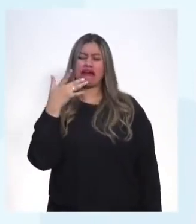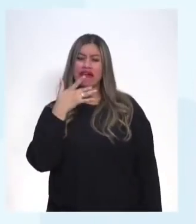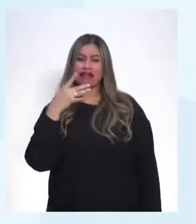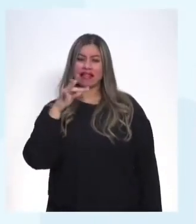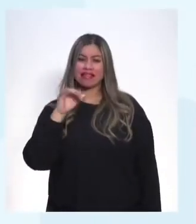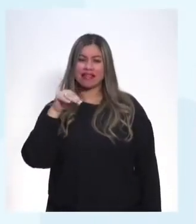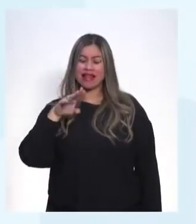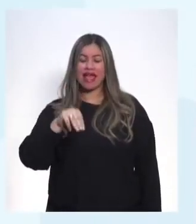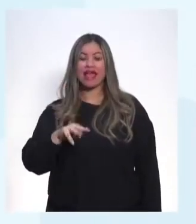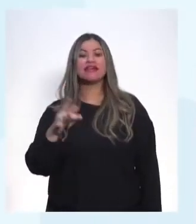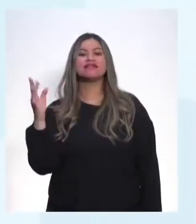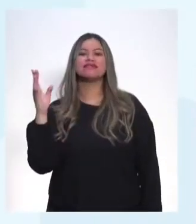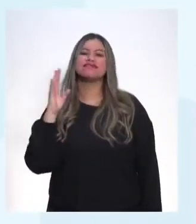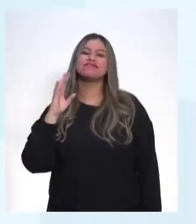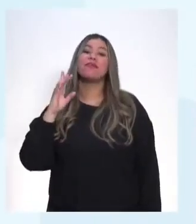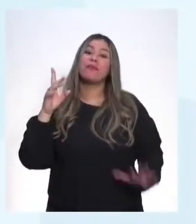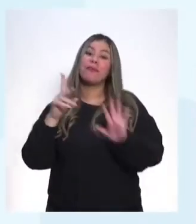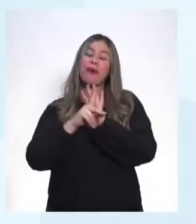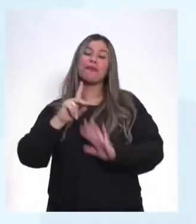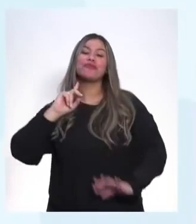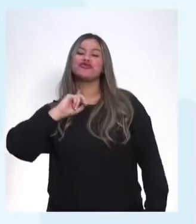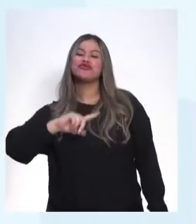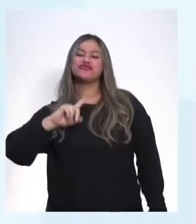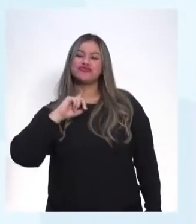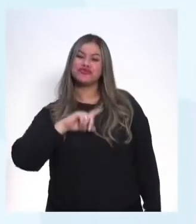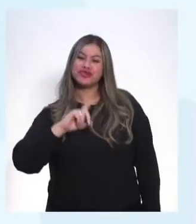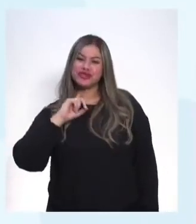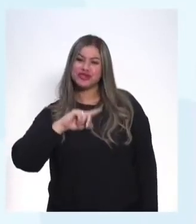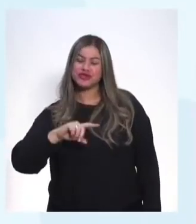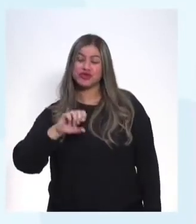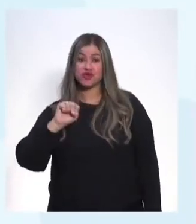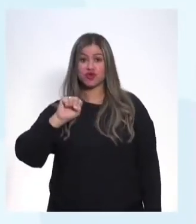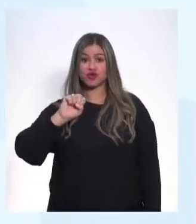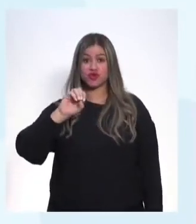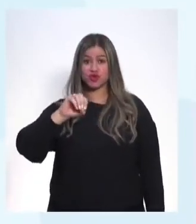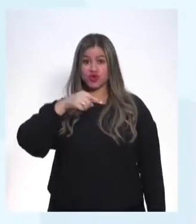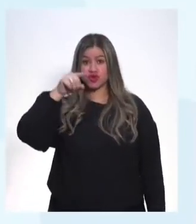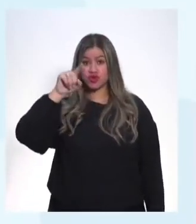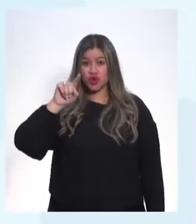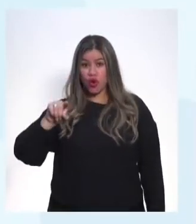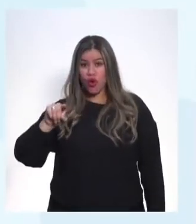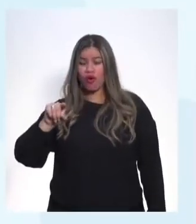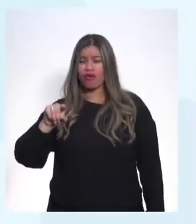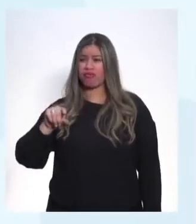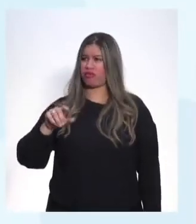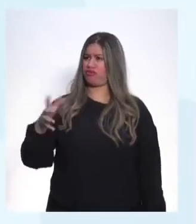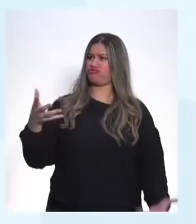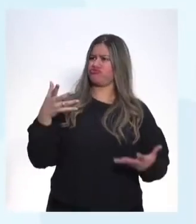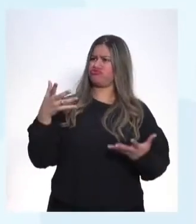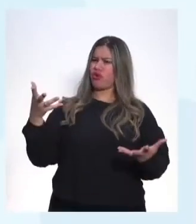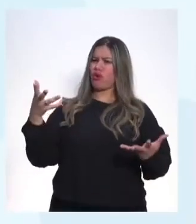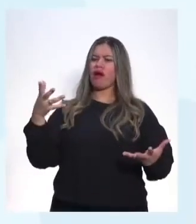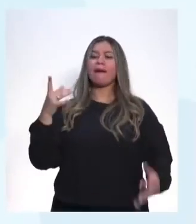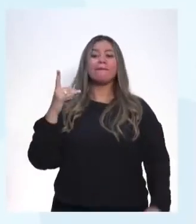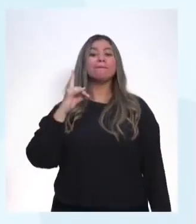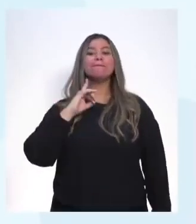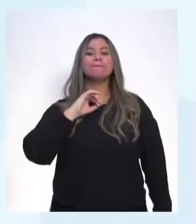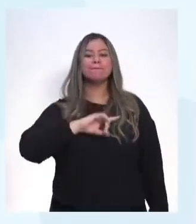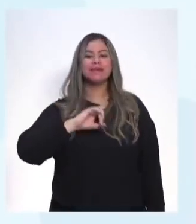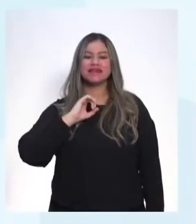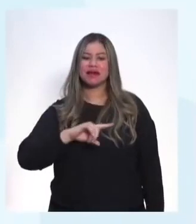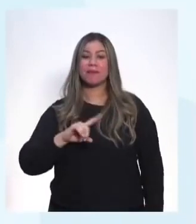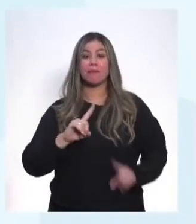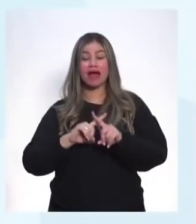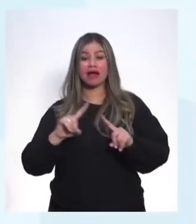sempre assiste, beijo, Gi. Demorou. Sou, também é mineirês. Demorou, é São Paulo. Quando você vê mais gíria, assim, é São Paulo.